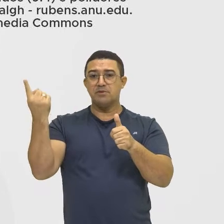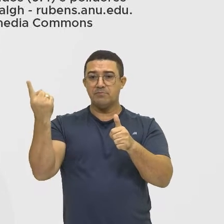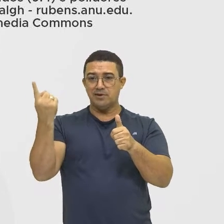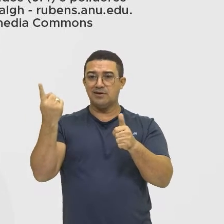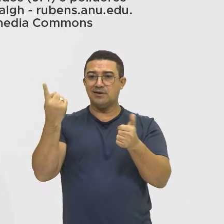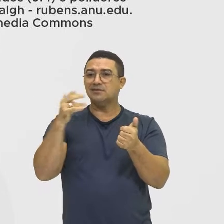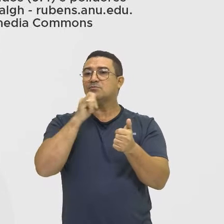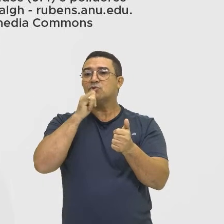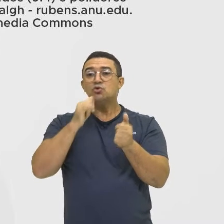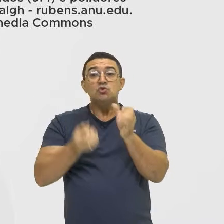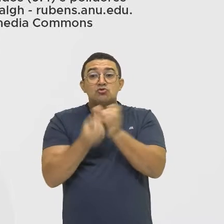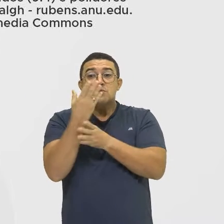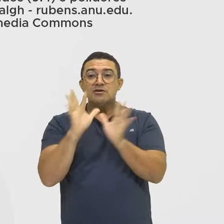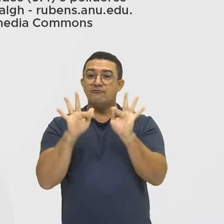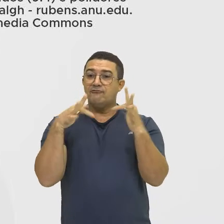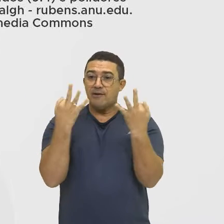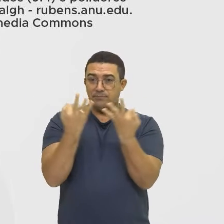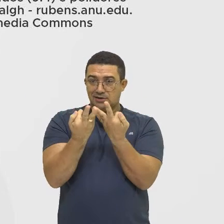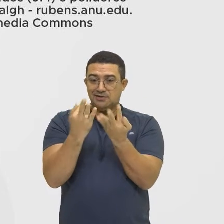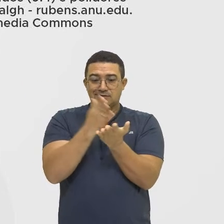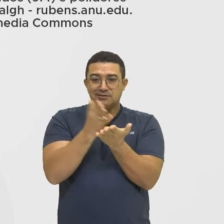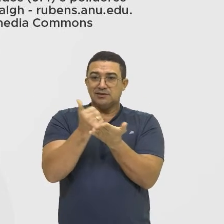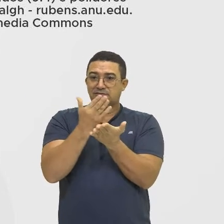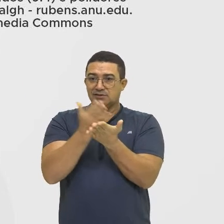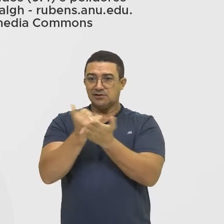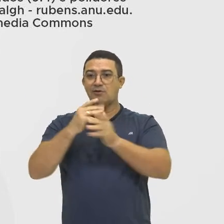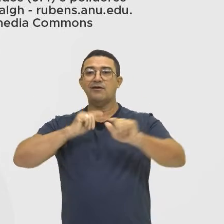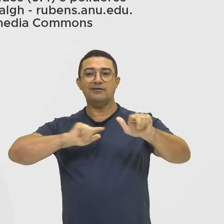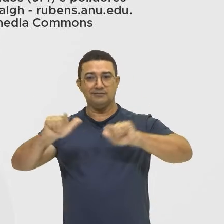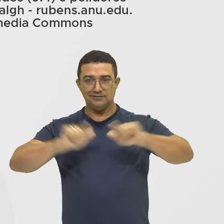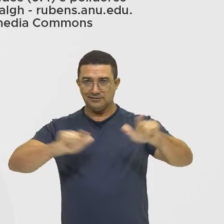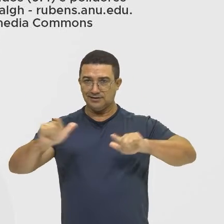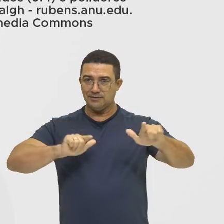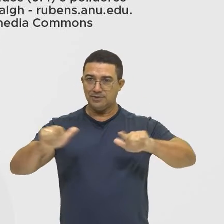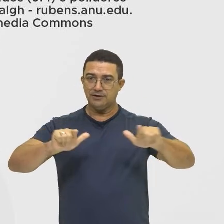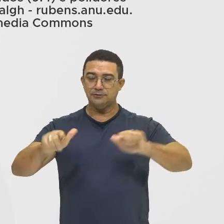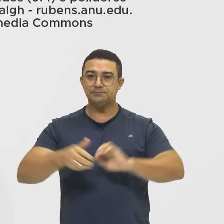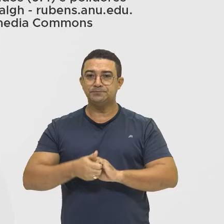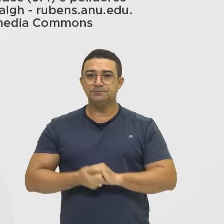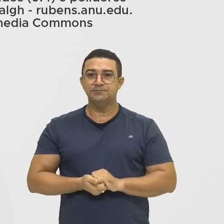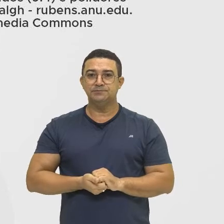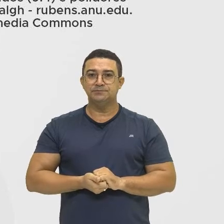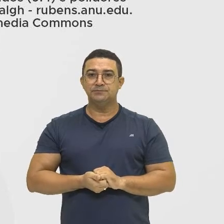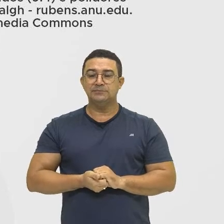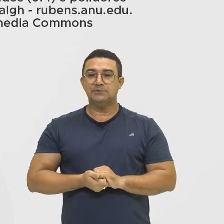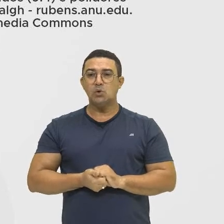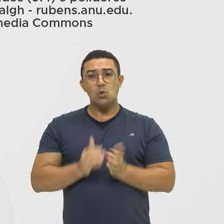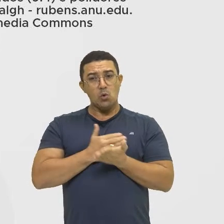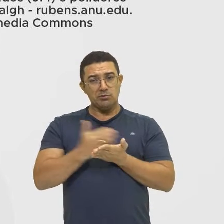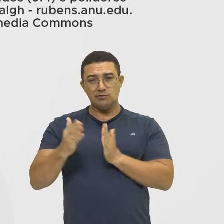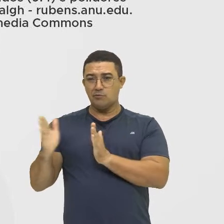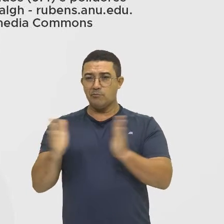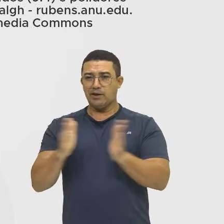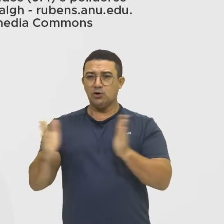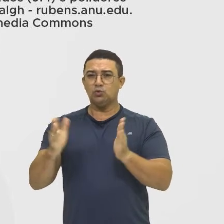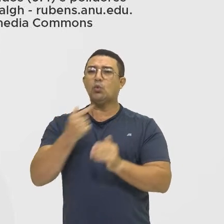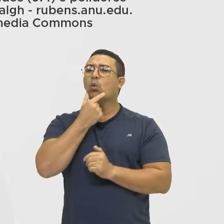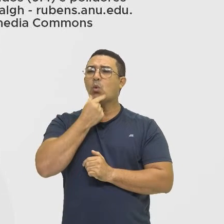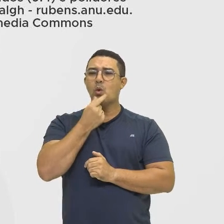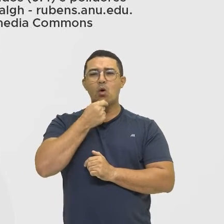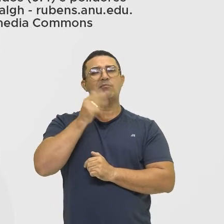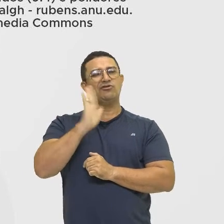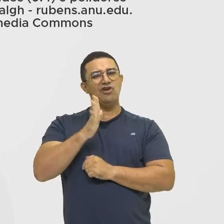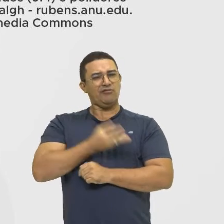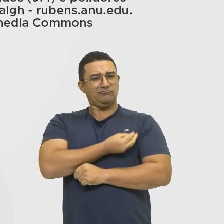como a família e a divisão do trabalho. Tá? E aí, a partir desse período, o homem já vivia como se